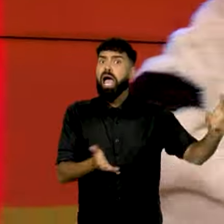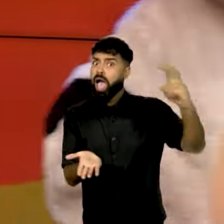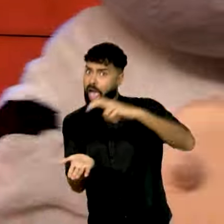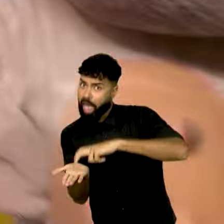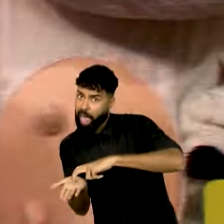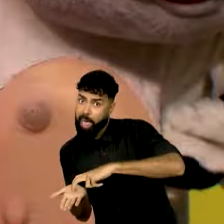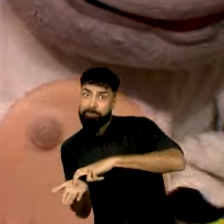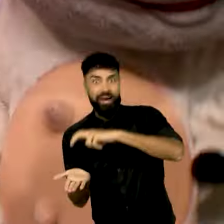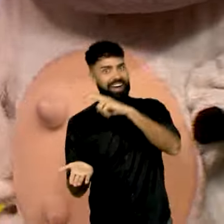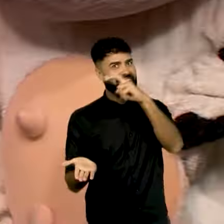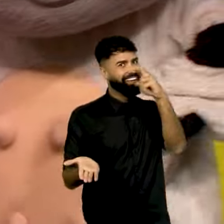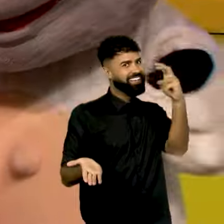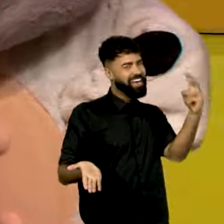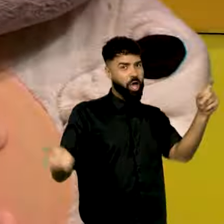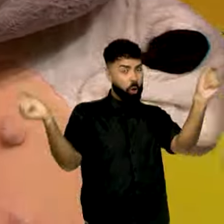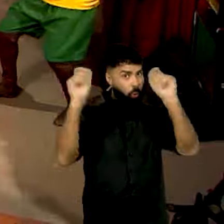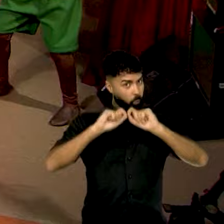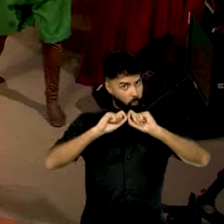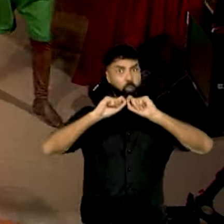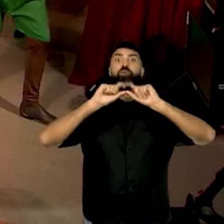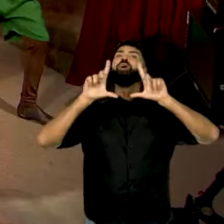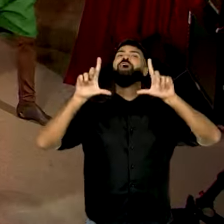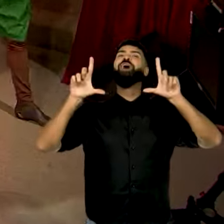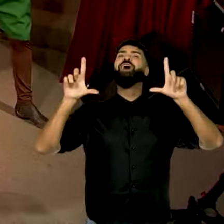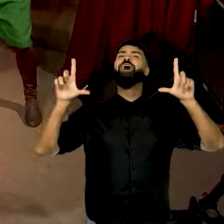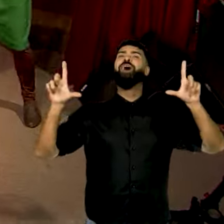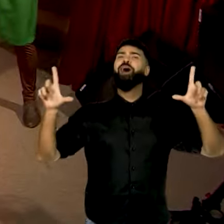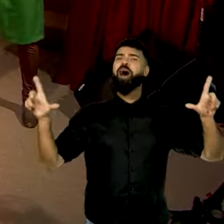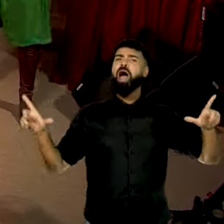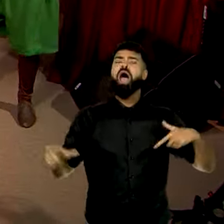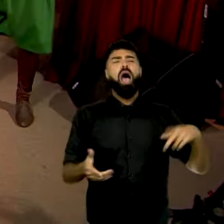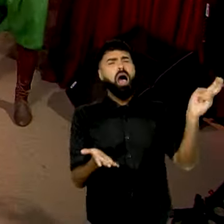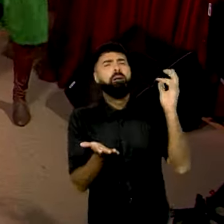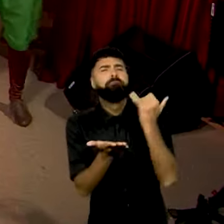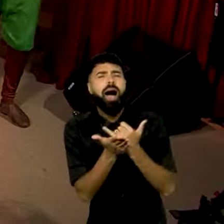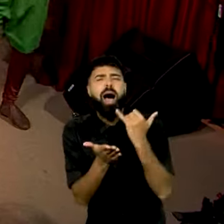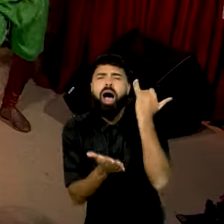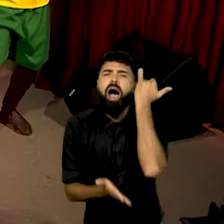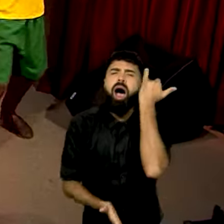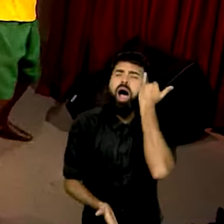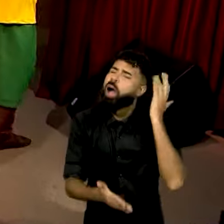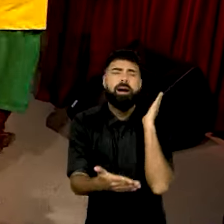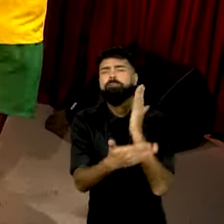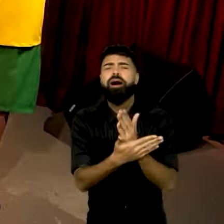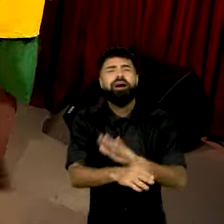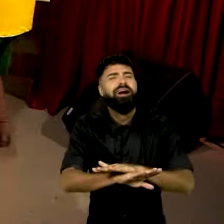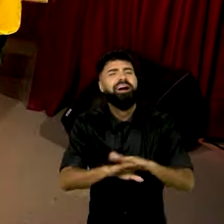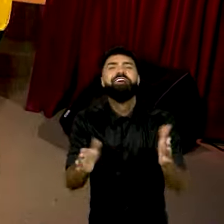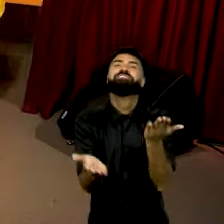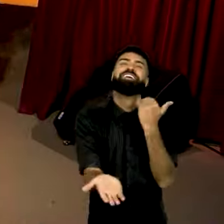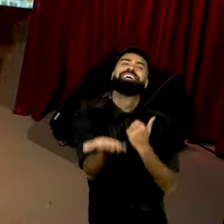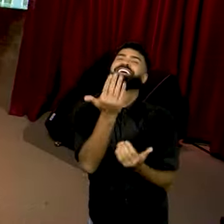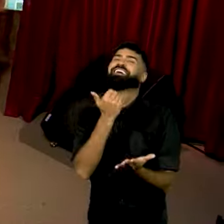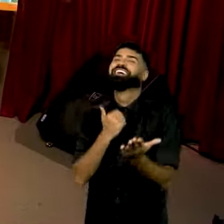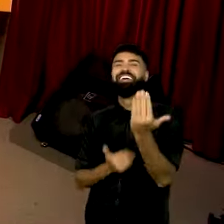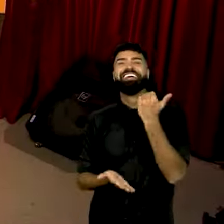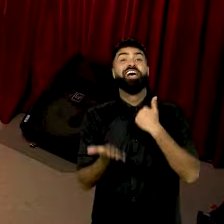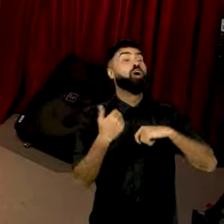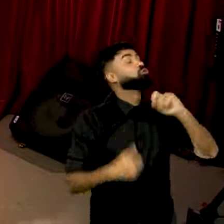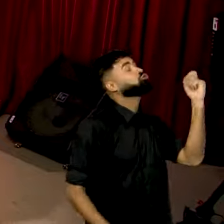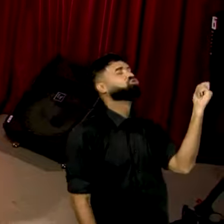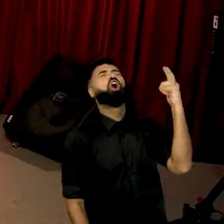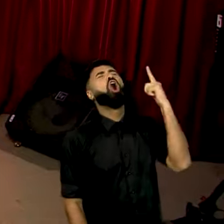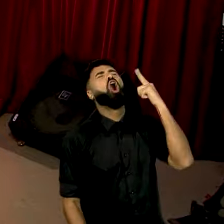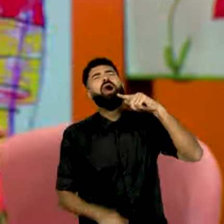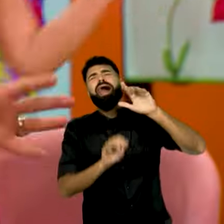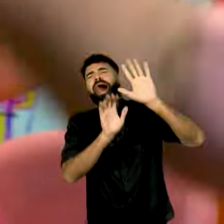fazendinha. É amanhã, deixa de mãe e vem pra cá. Que o